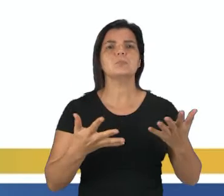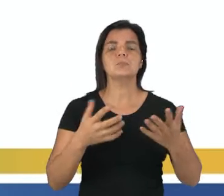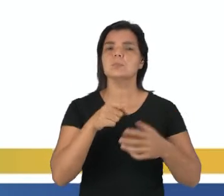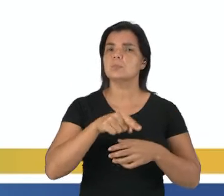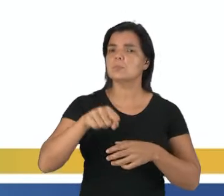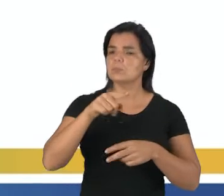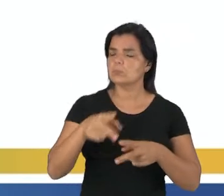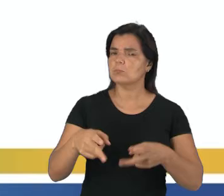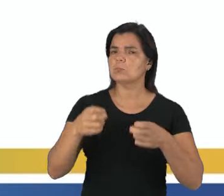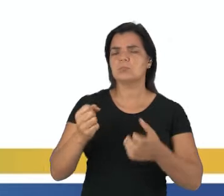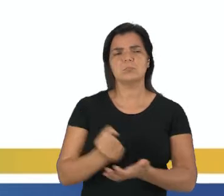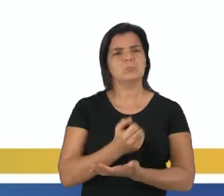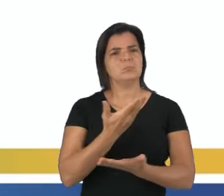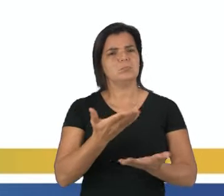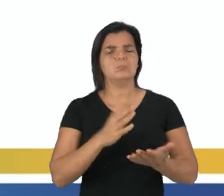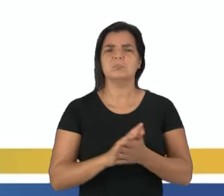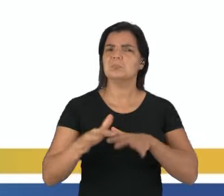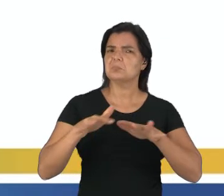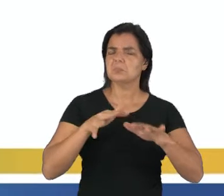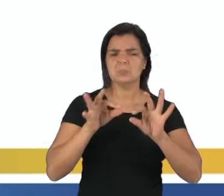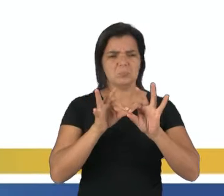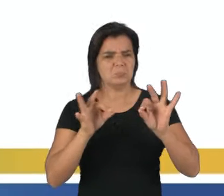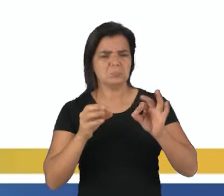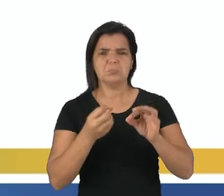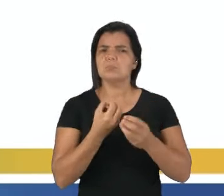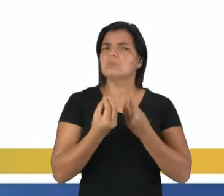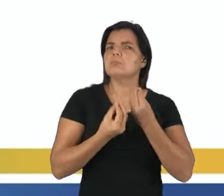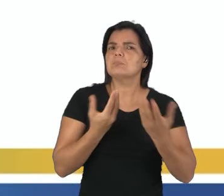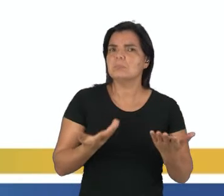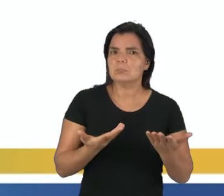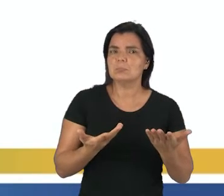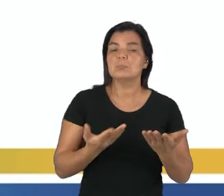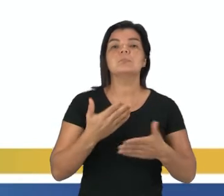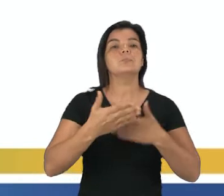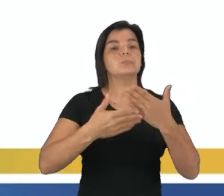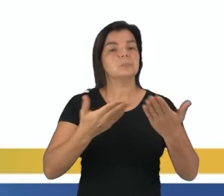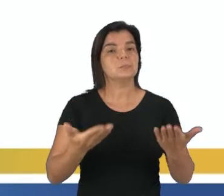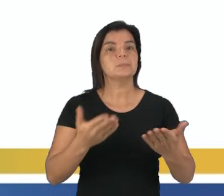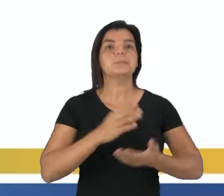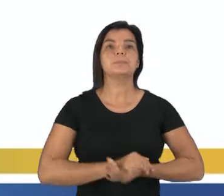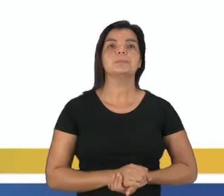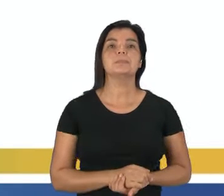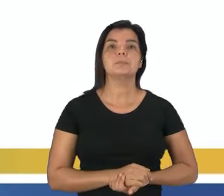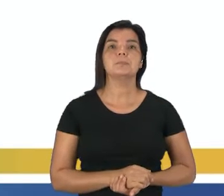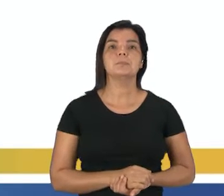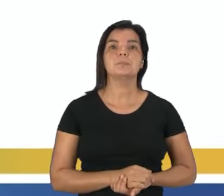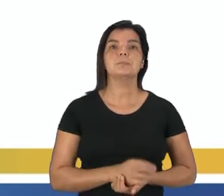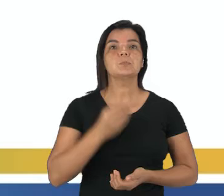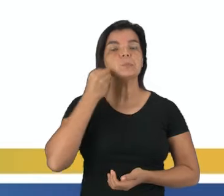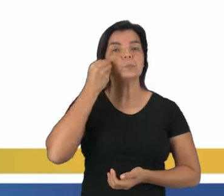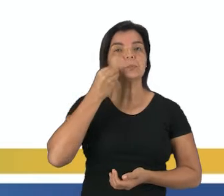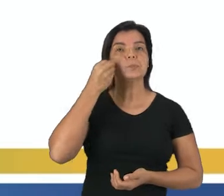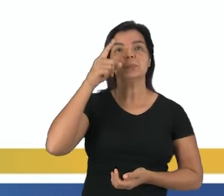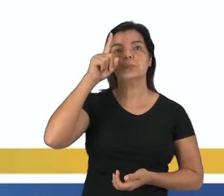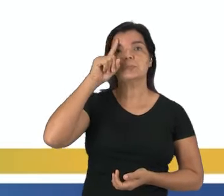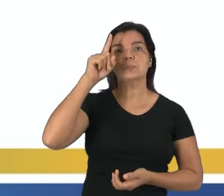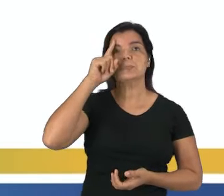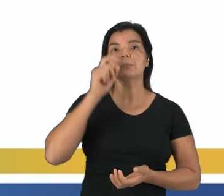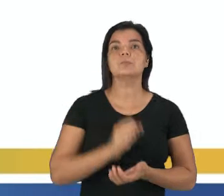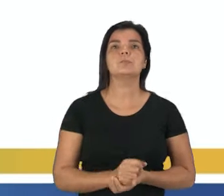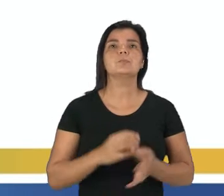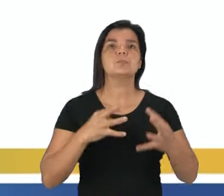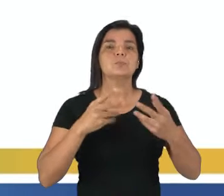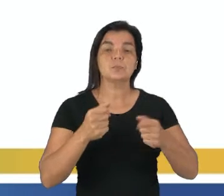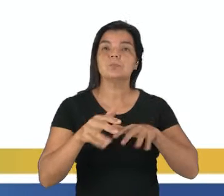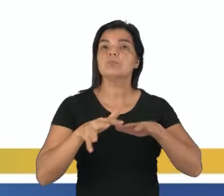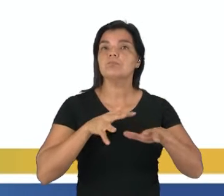né, você perceber, pô, o movimento eu vou medir e tal. Então, nós vamos desenvolver isso aqui, ó. Então, em nossa experiência cotidiana, pessoal, vemos